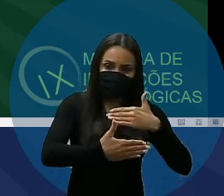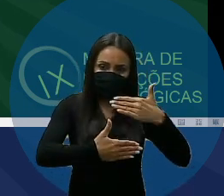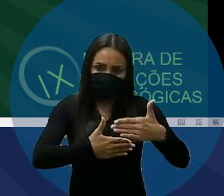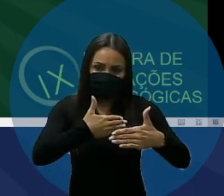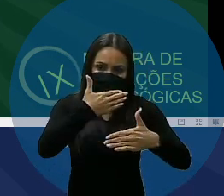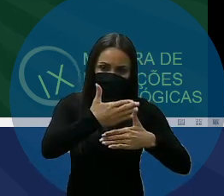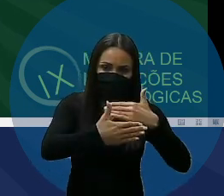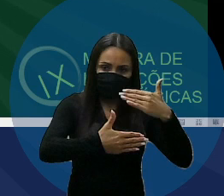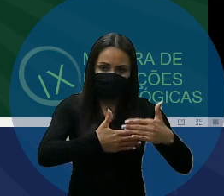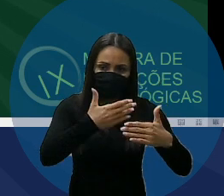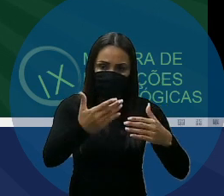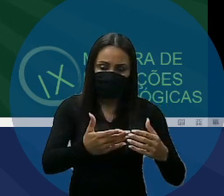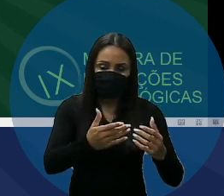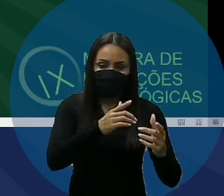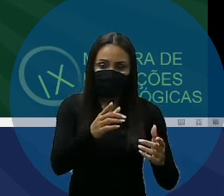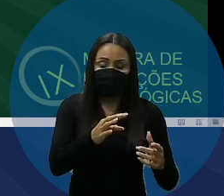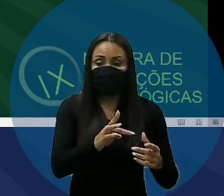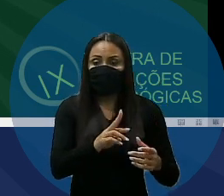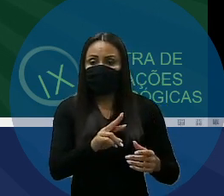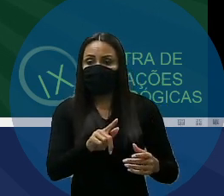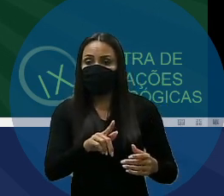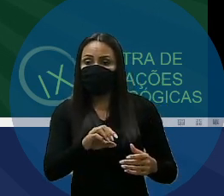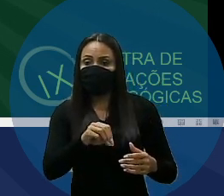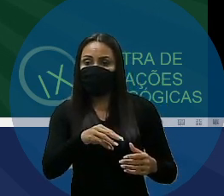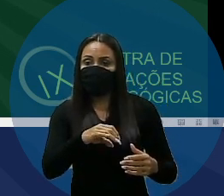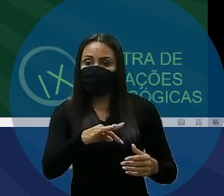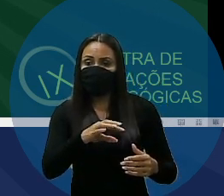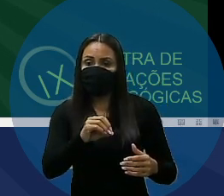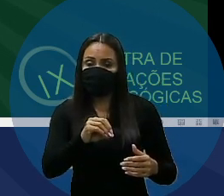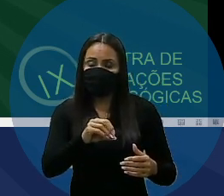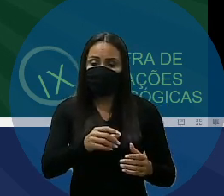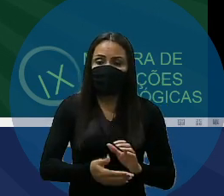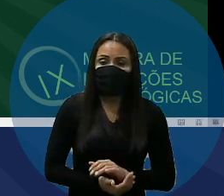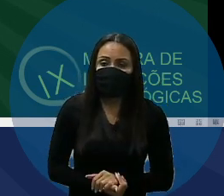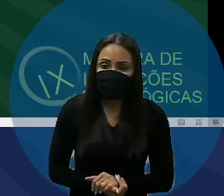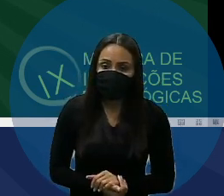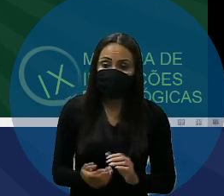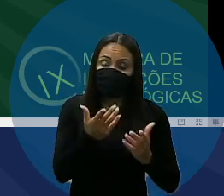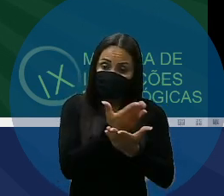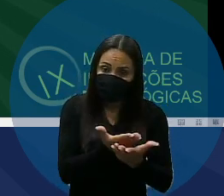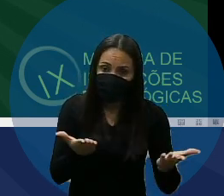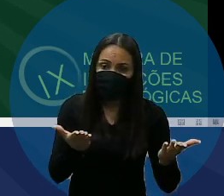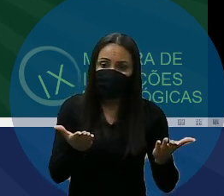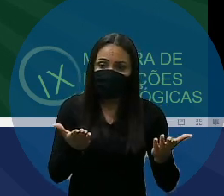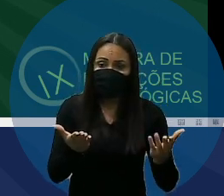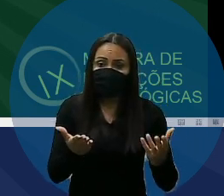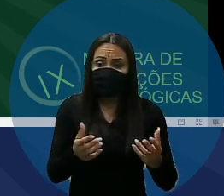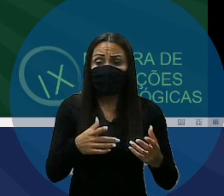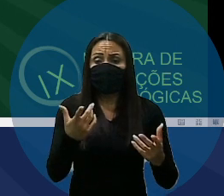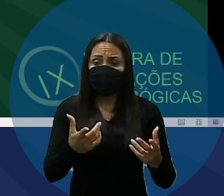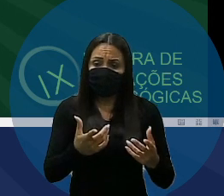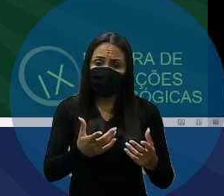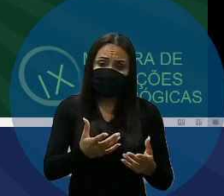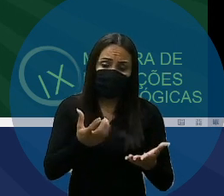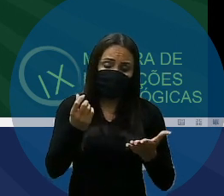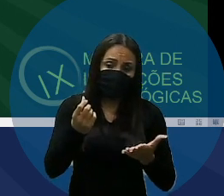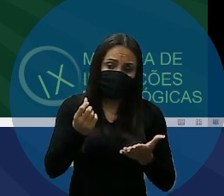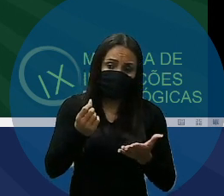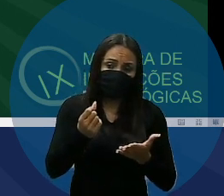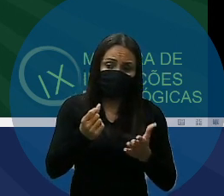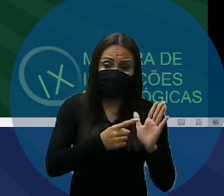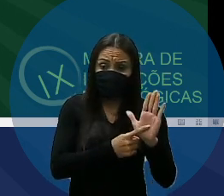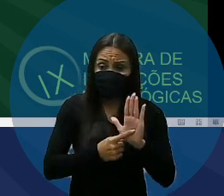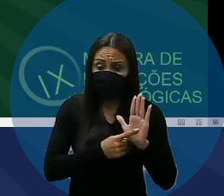do ciclo trigonométrico, tá, que está na bibliografia, a gente deixou aí para vocês. E ele foi aplicado nas turmas de terceiro